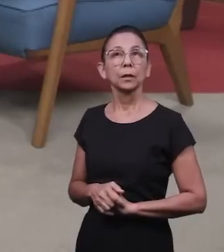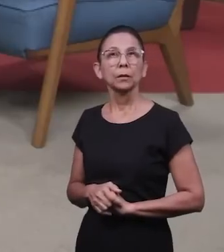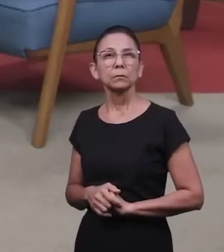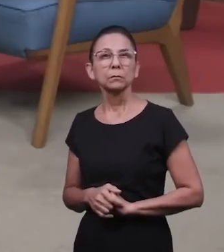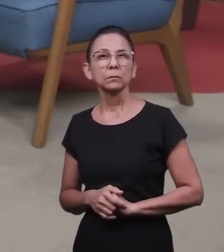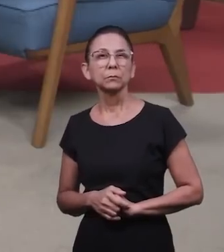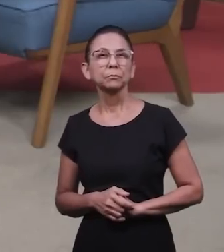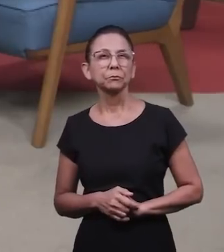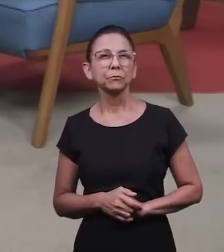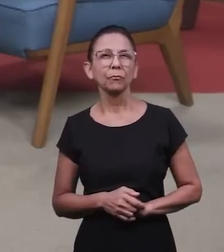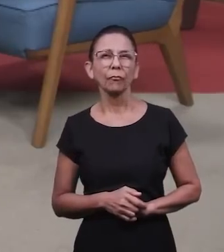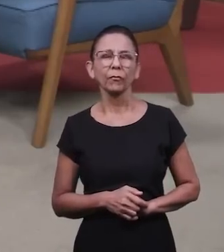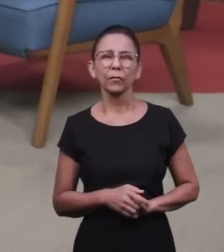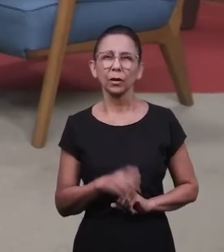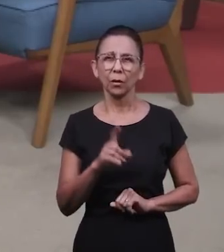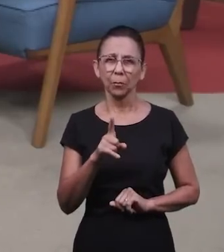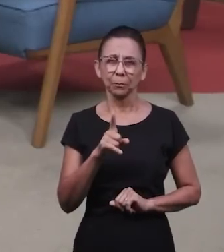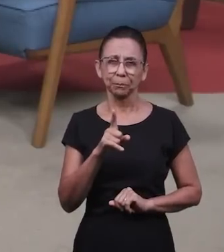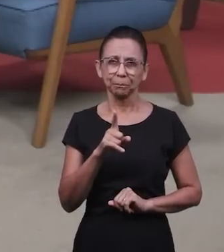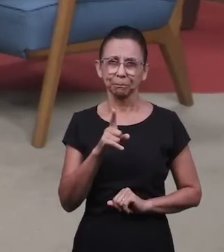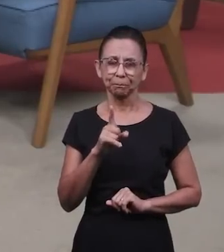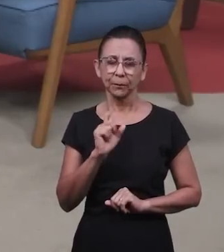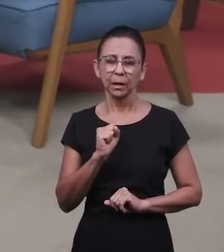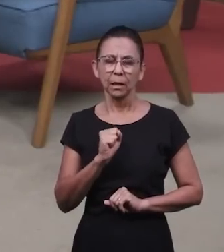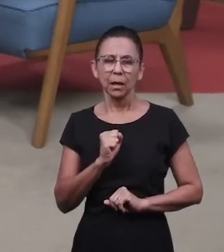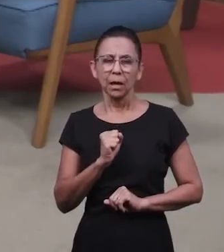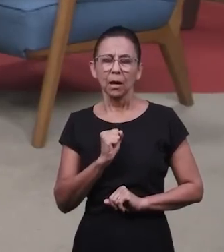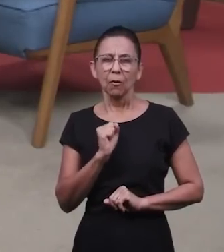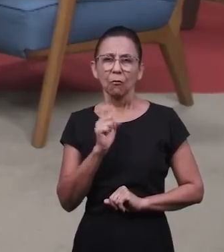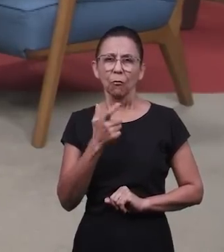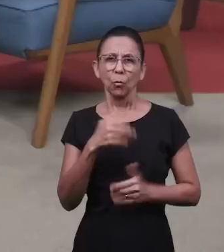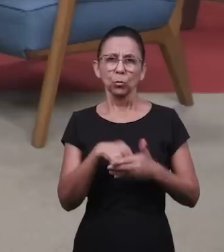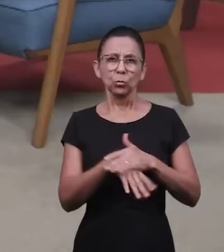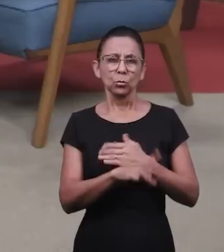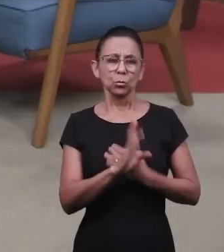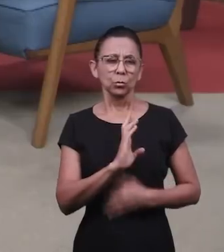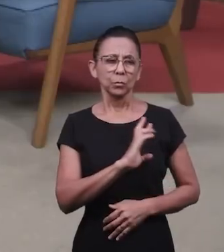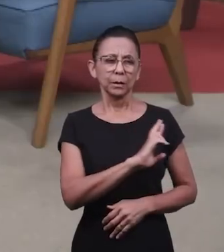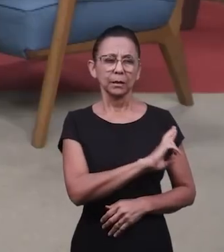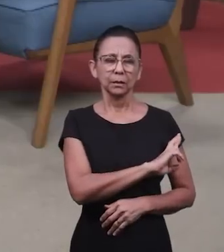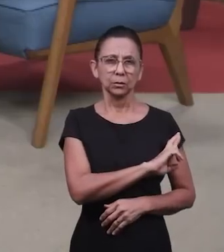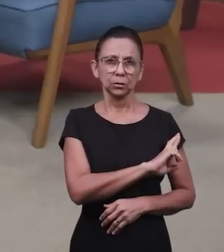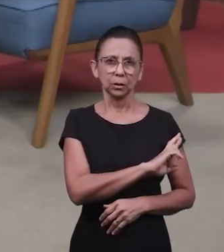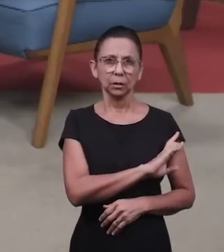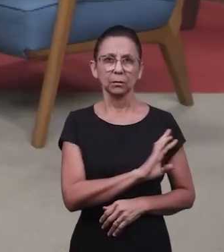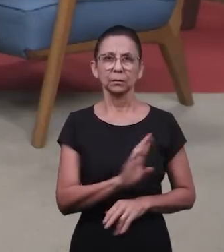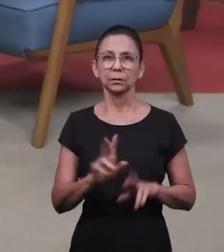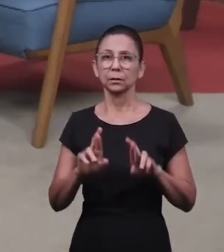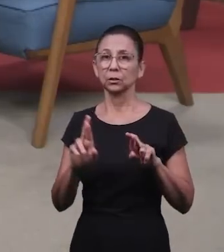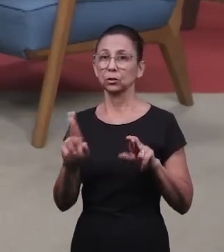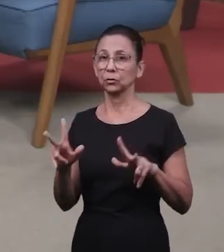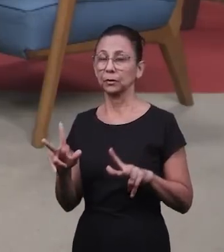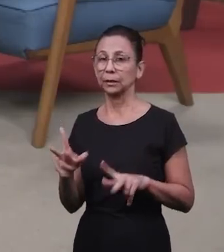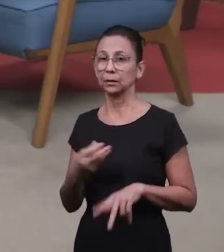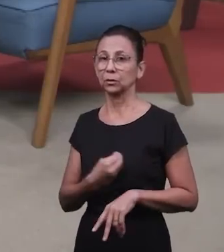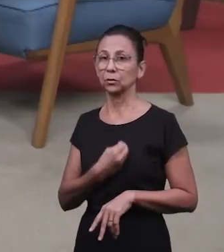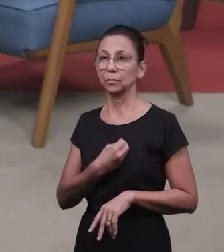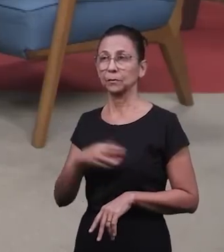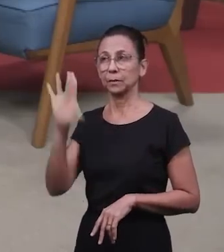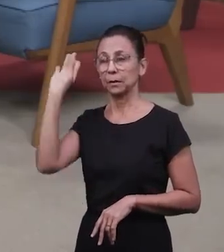interior, a vida. Uma coisa é vida religiosa, outra coisa é vida